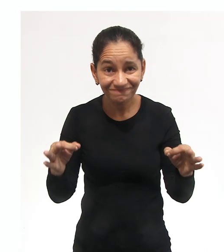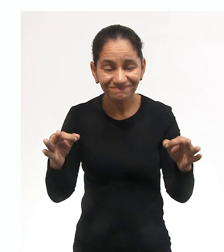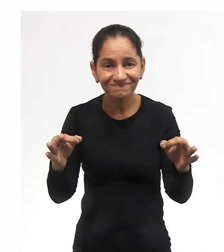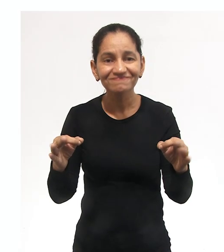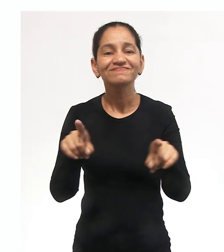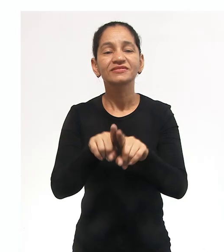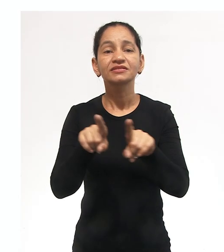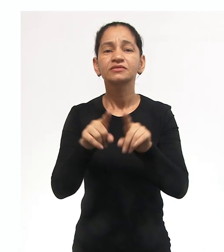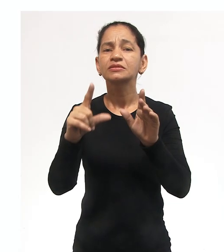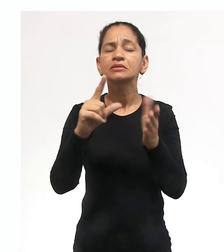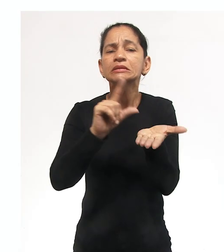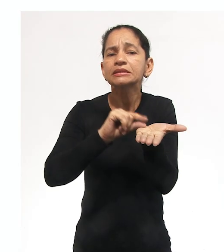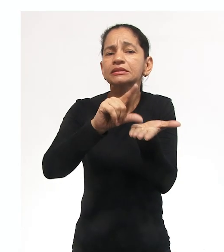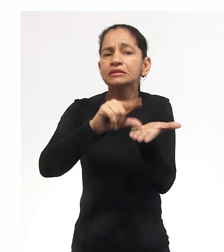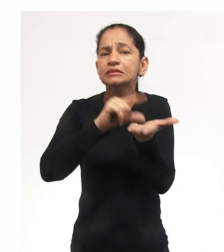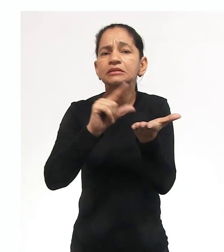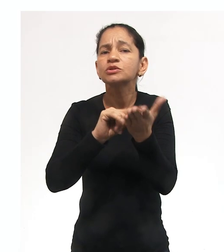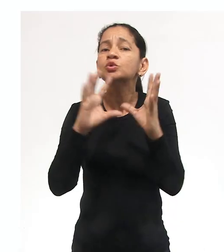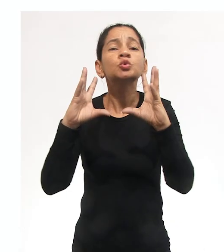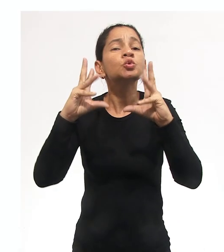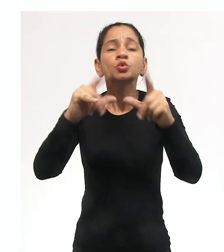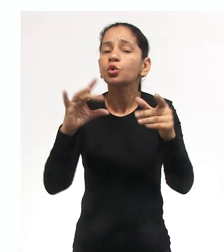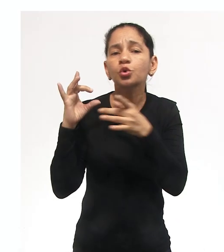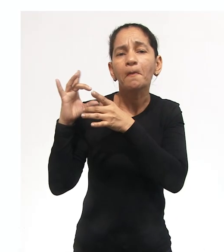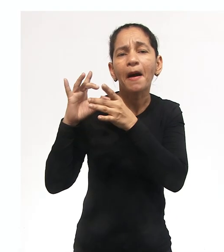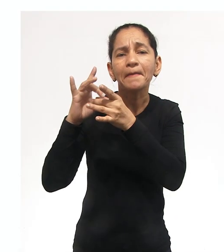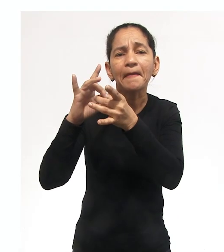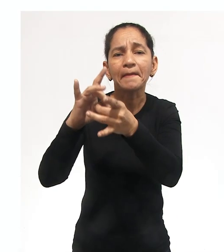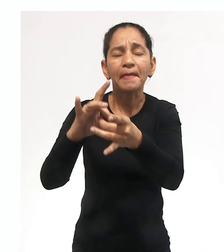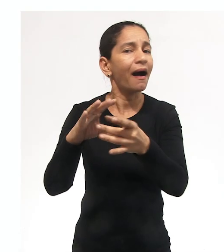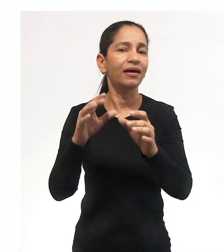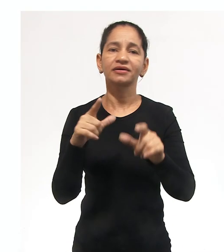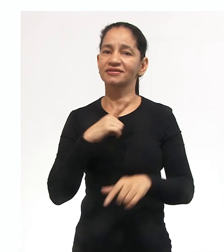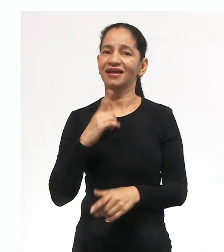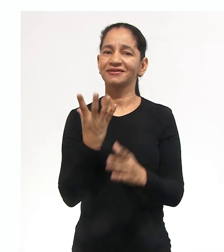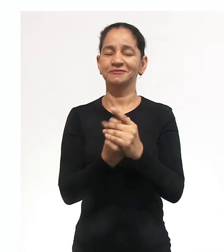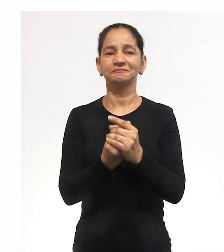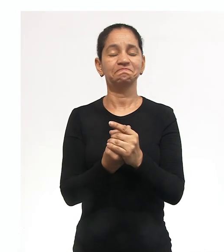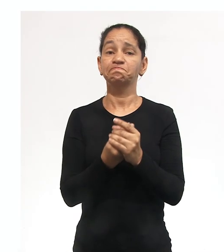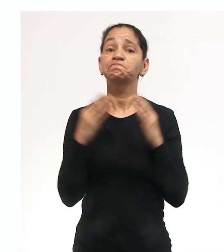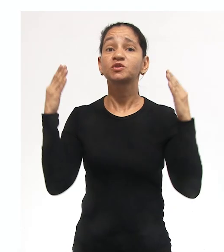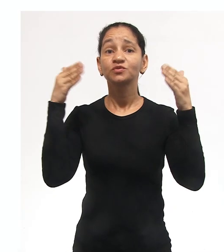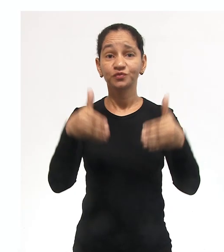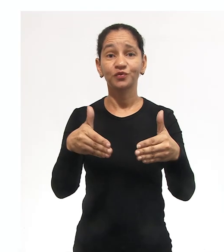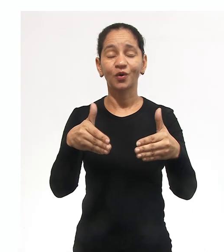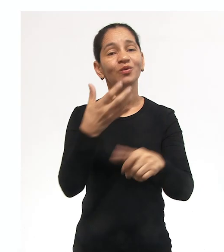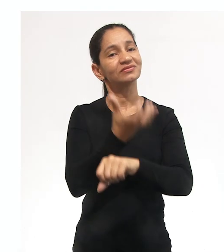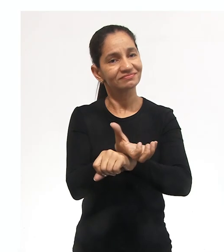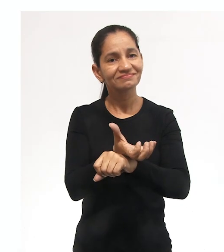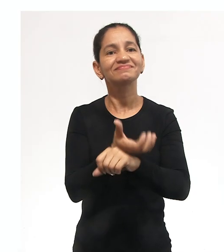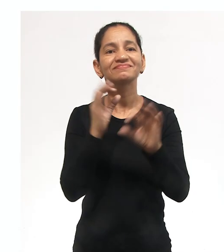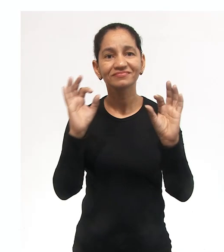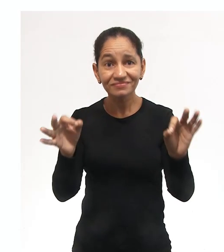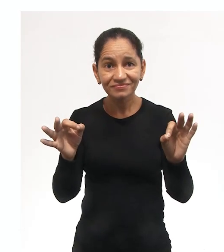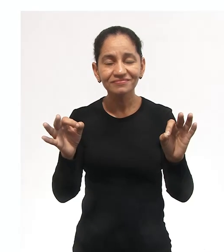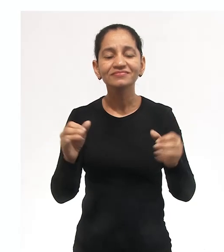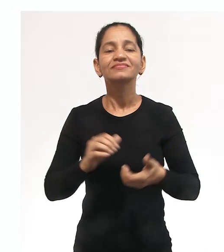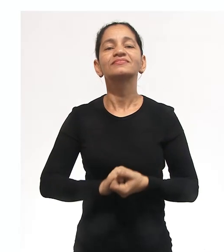que o artigo ele é todo contextualizado em relação à nossa